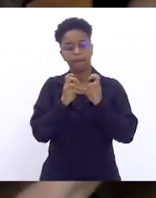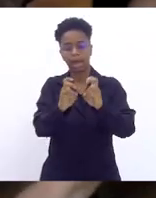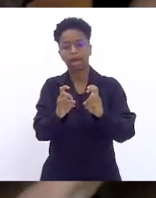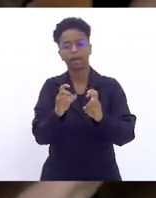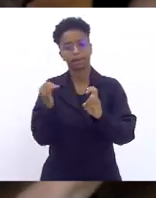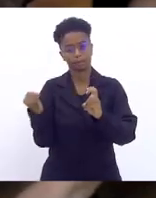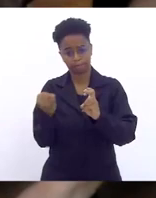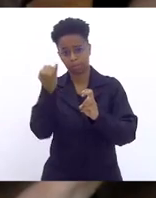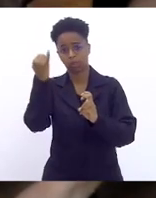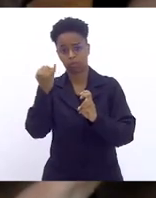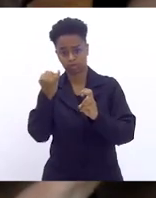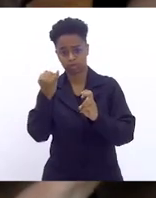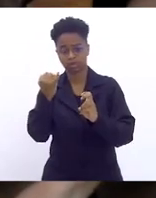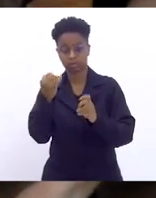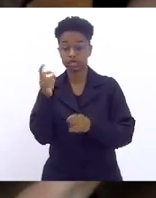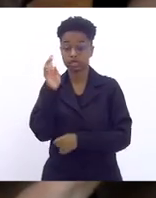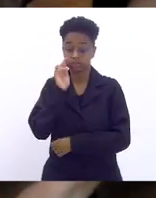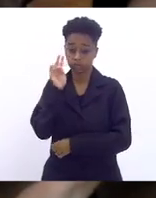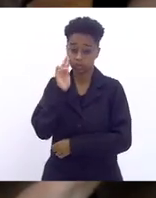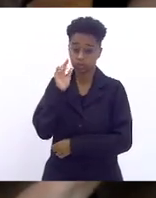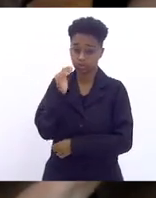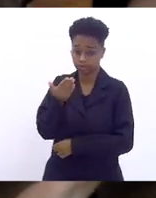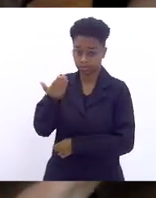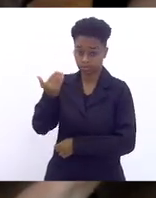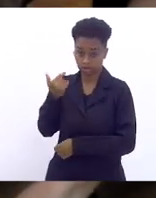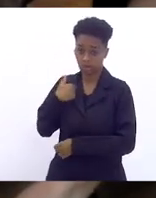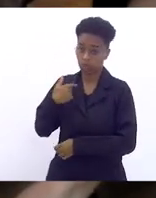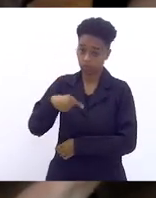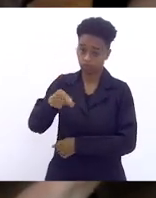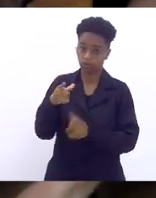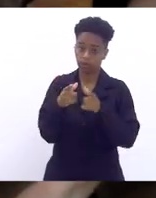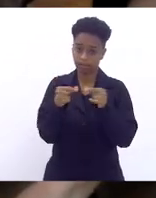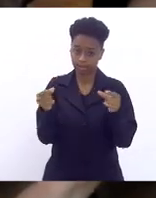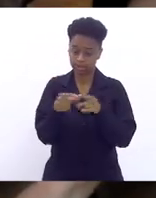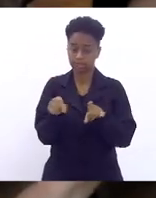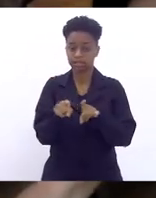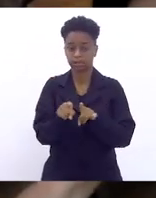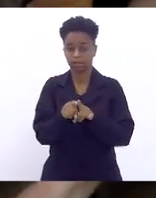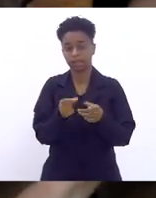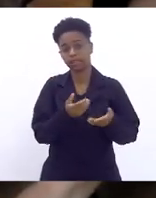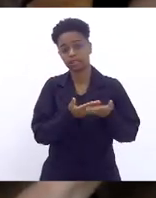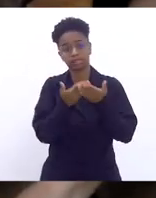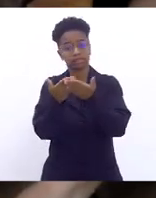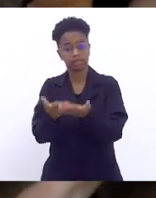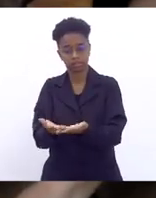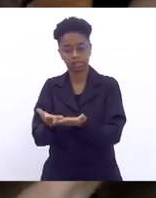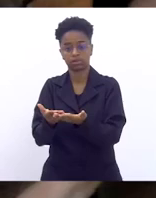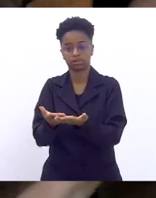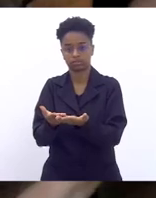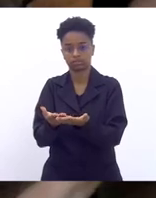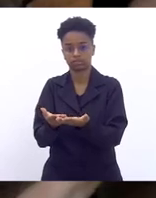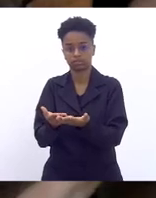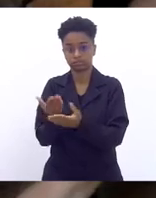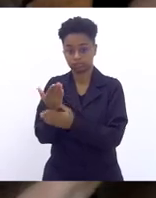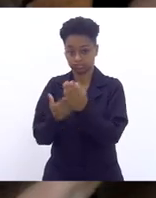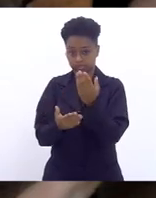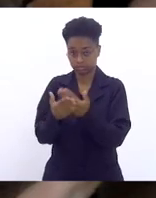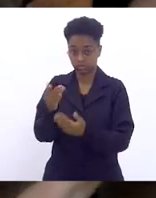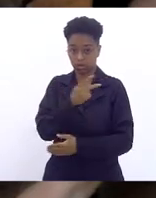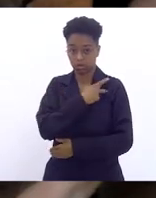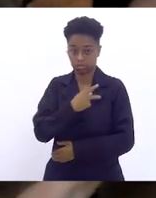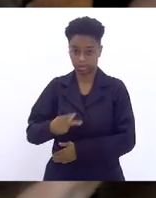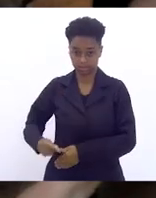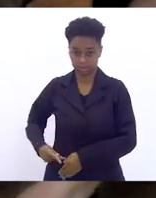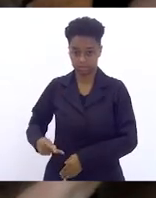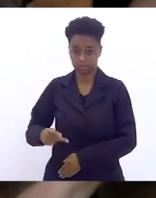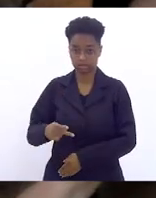muito importantes segunda-feira agora eu estive em Brasília entreguei inclusive nas mãos né do presidente em exercício